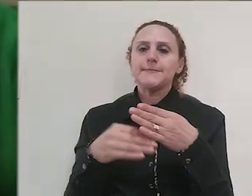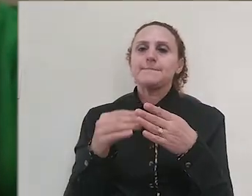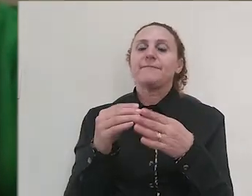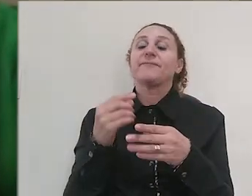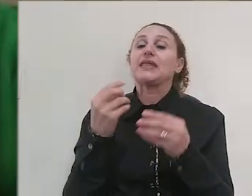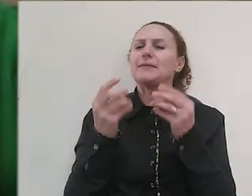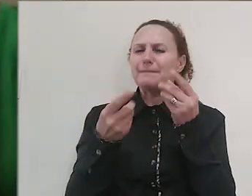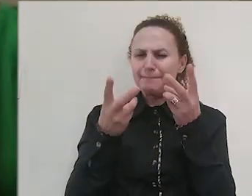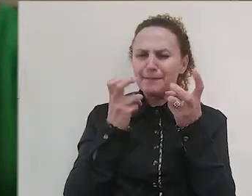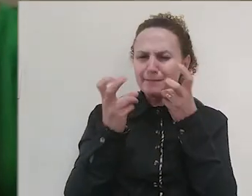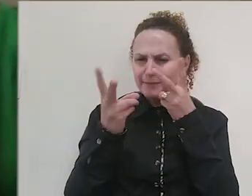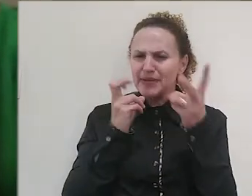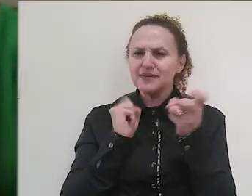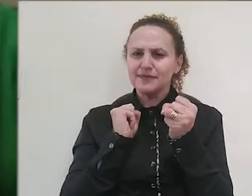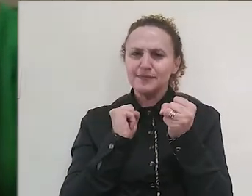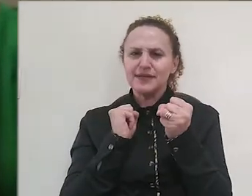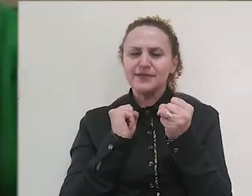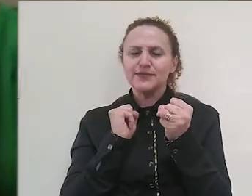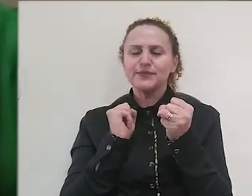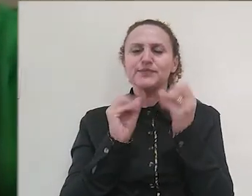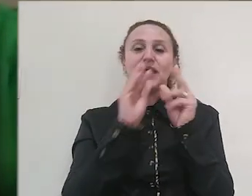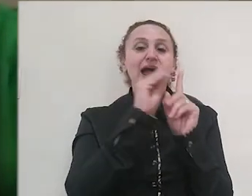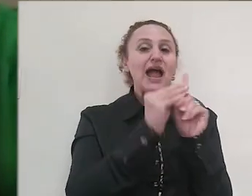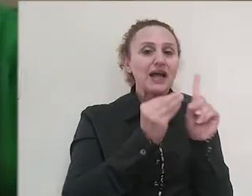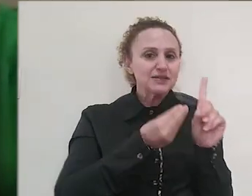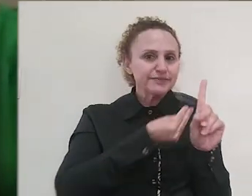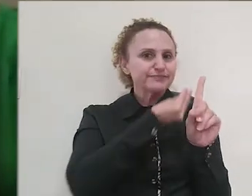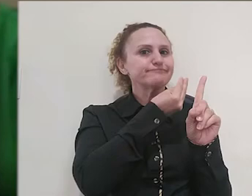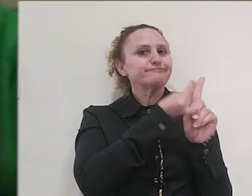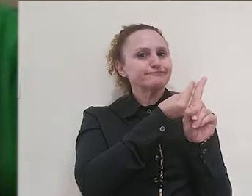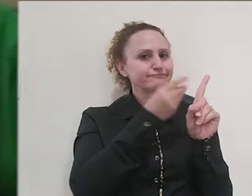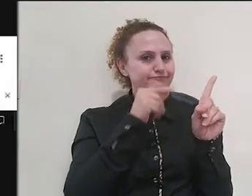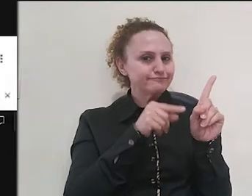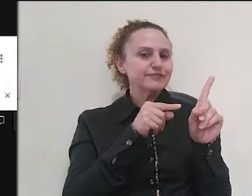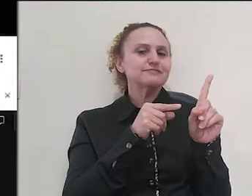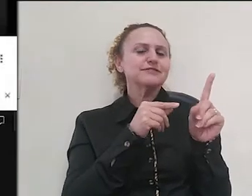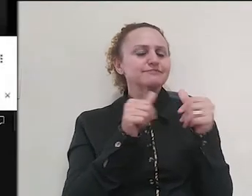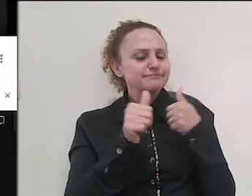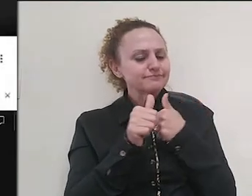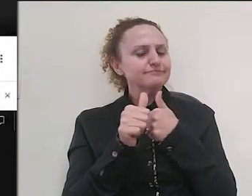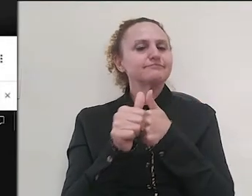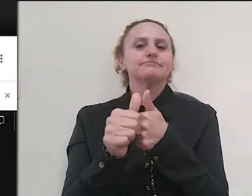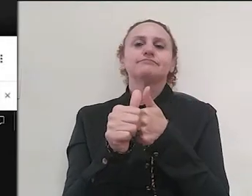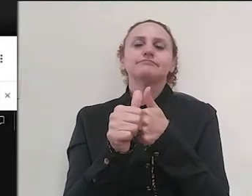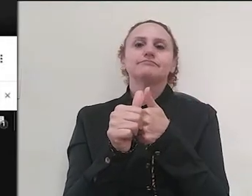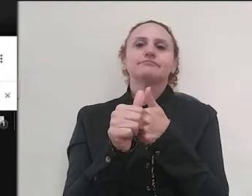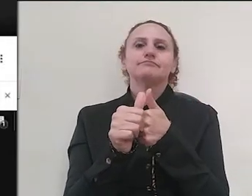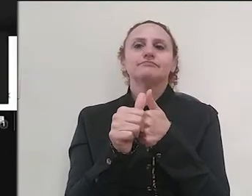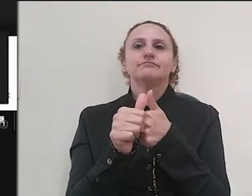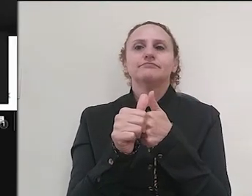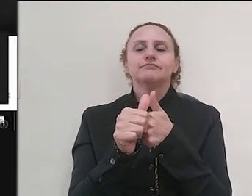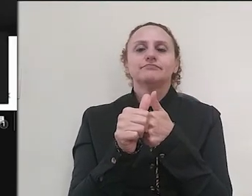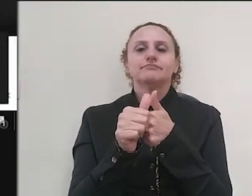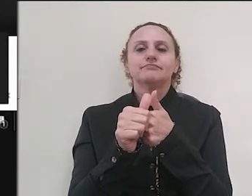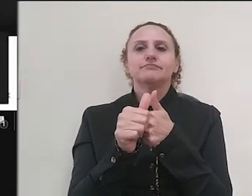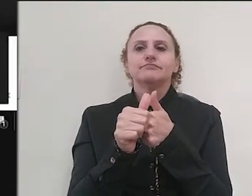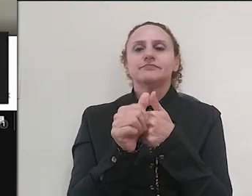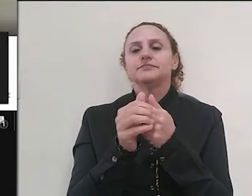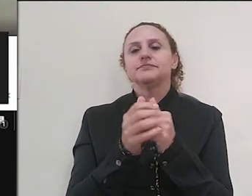então, ir observando algumas obras e acompanhando, né,